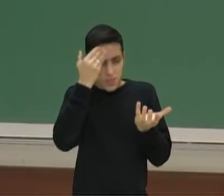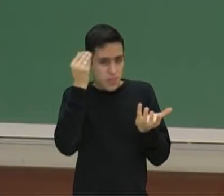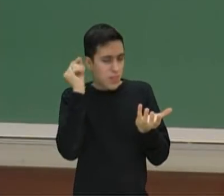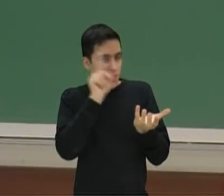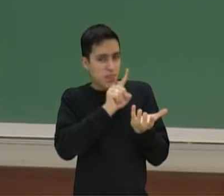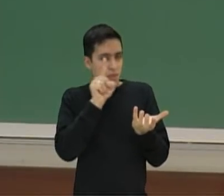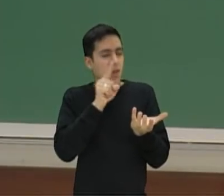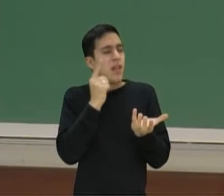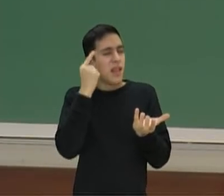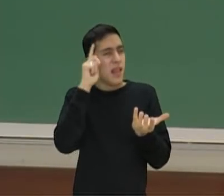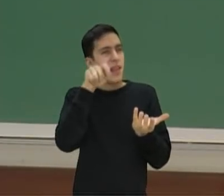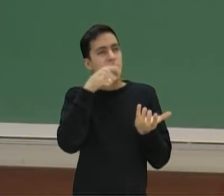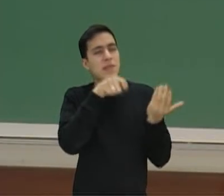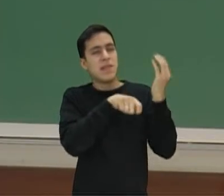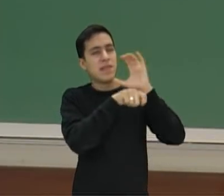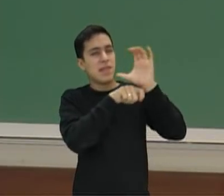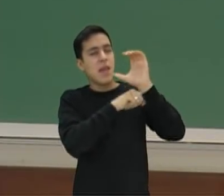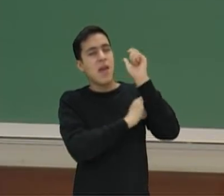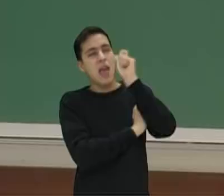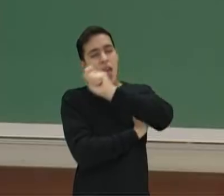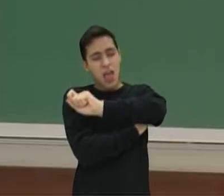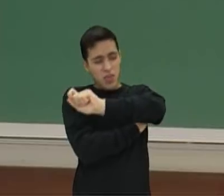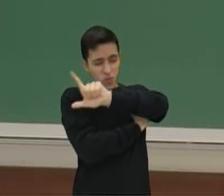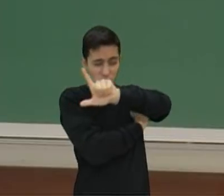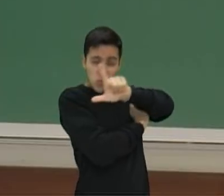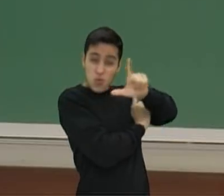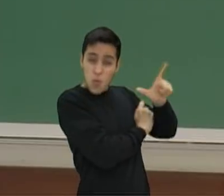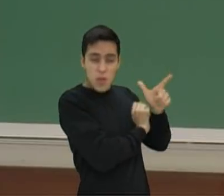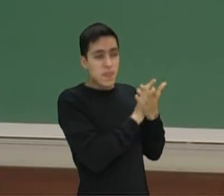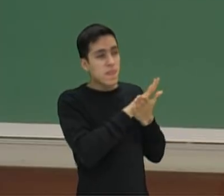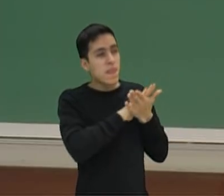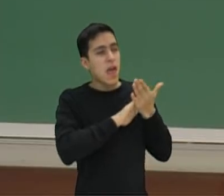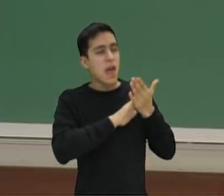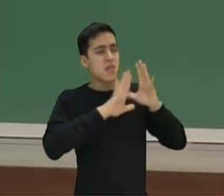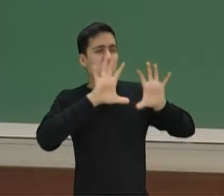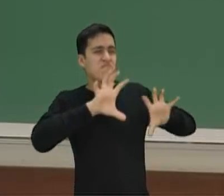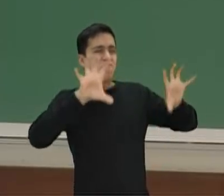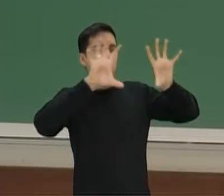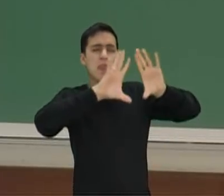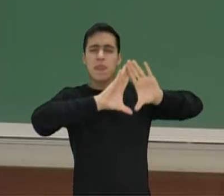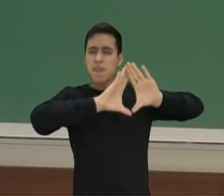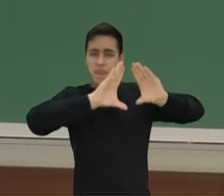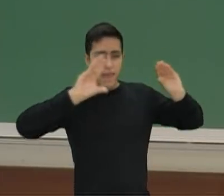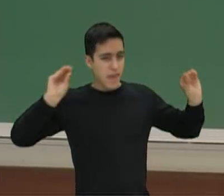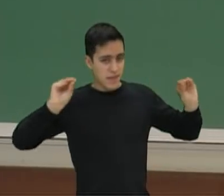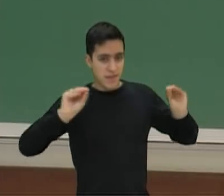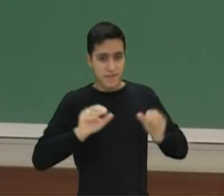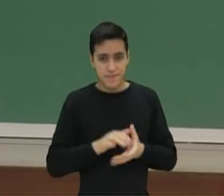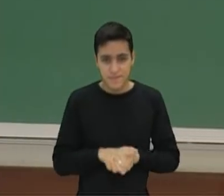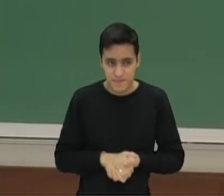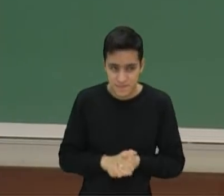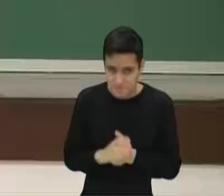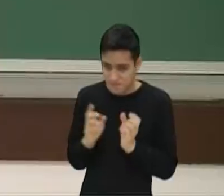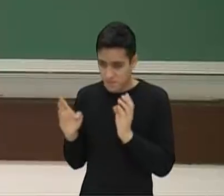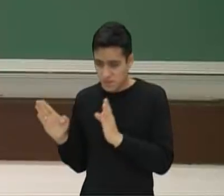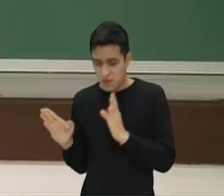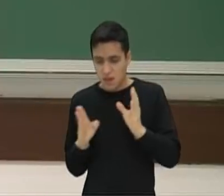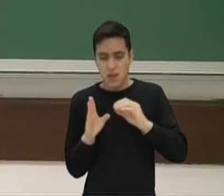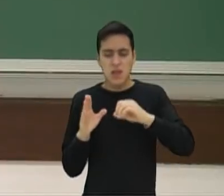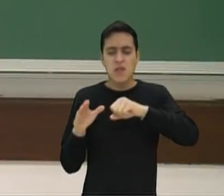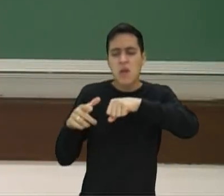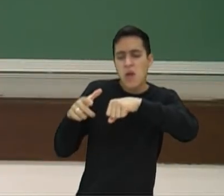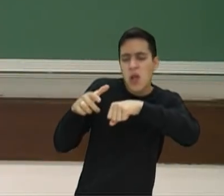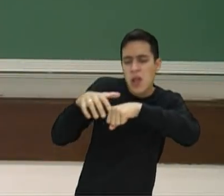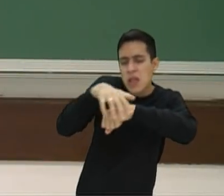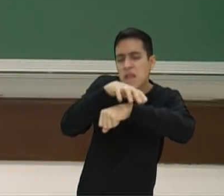lembrem céu de brigadeiro, azulzinho, sem uma nuvem no céu. Ilhas de calor. A ilha